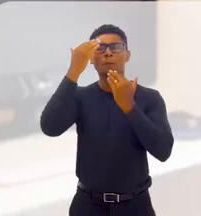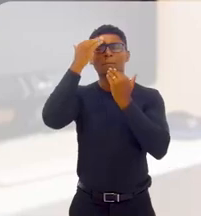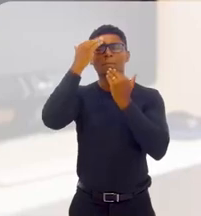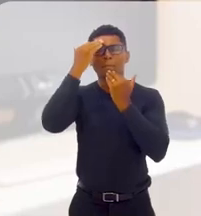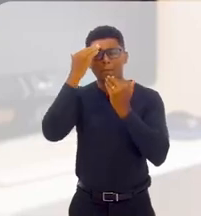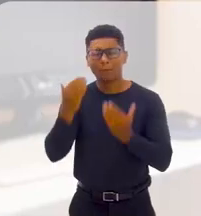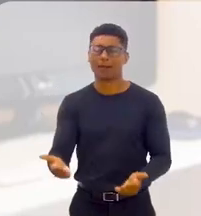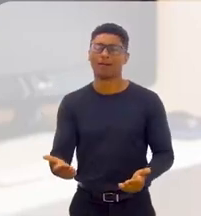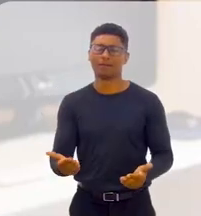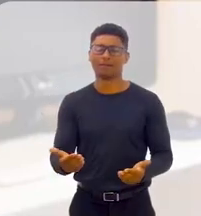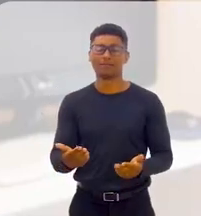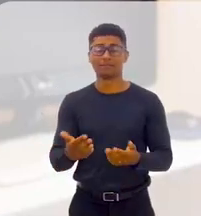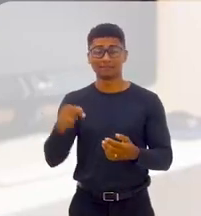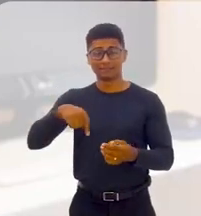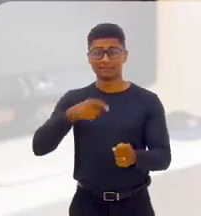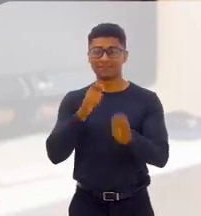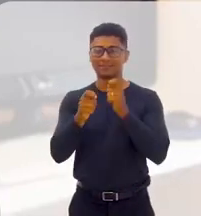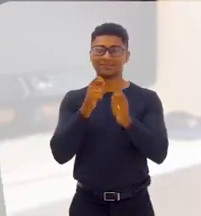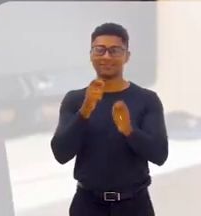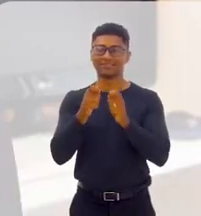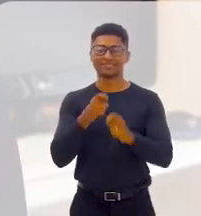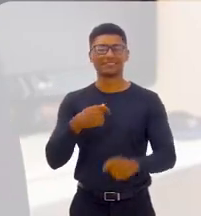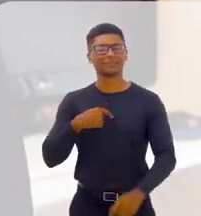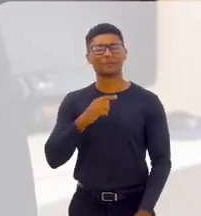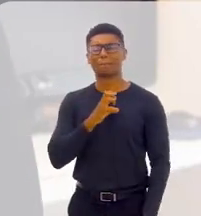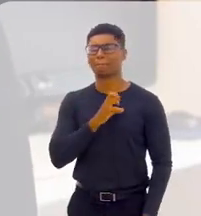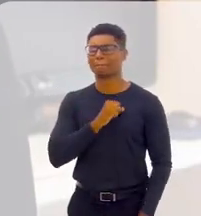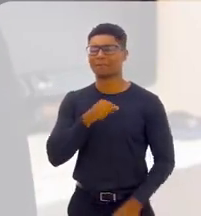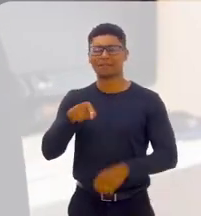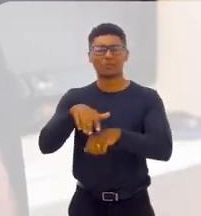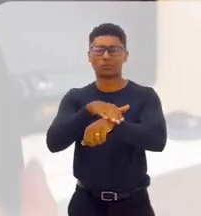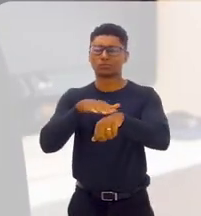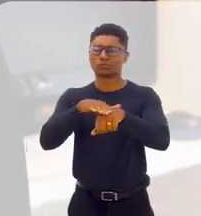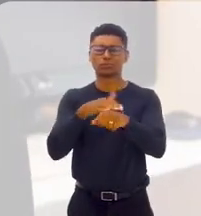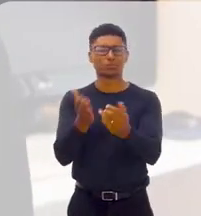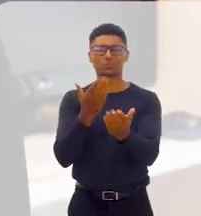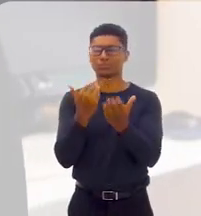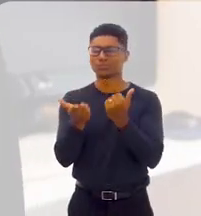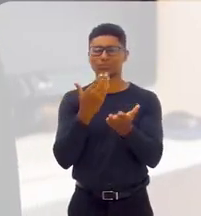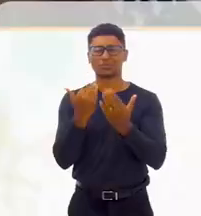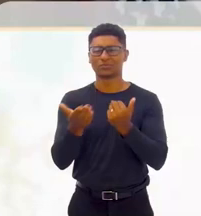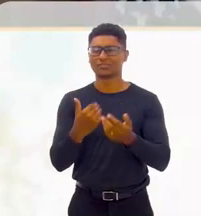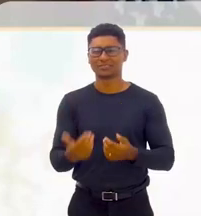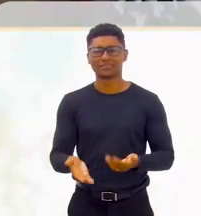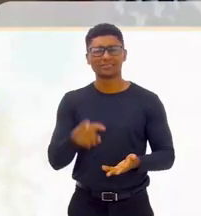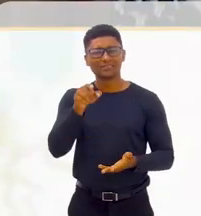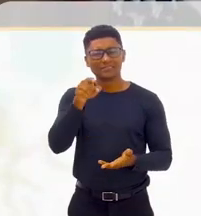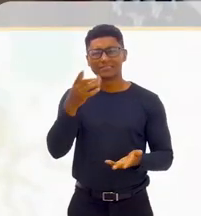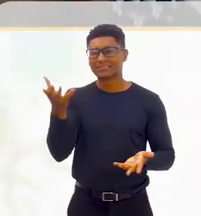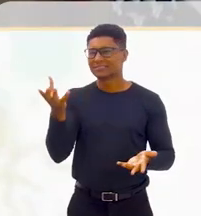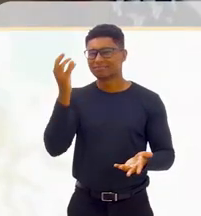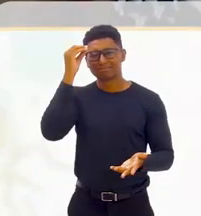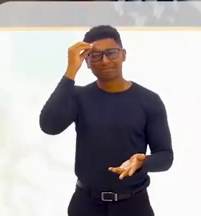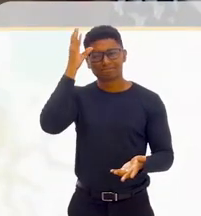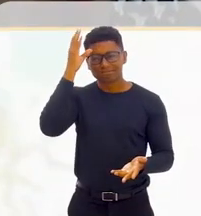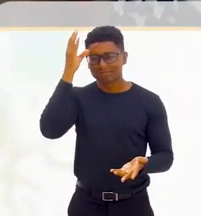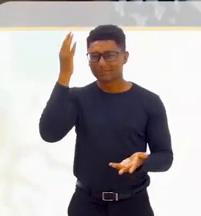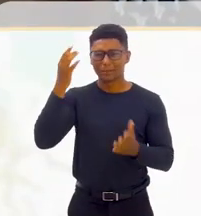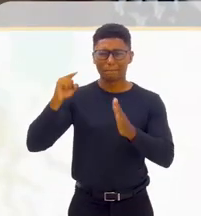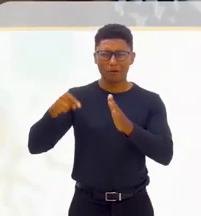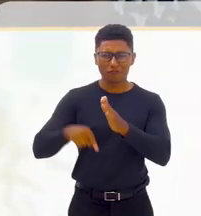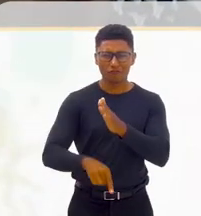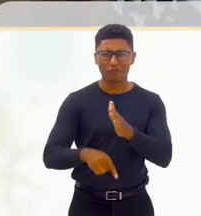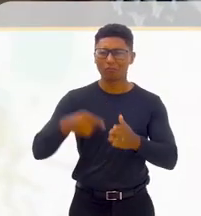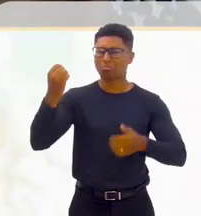Ângela, muito obrigada pela nossa entrevista. Amei conversar com você por tudo, pela riqueza,